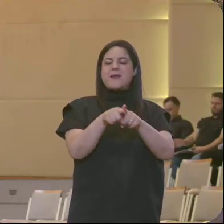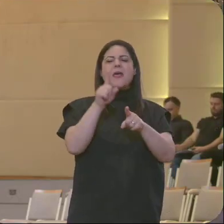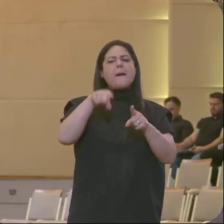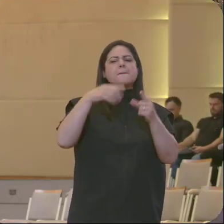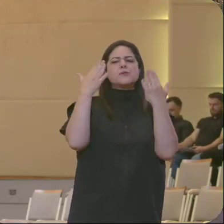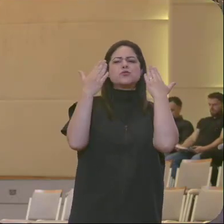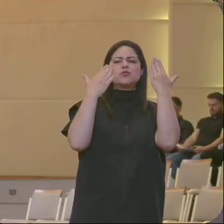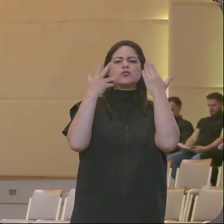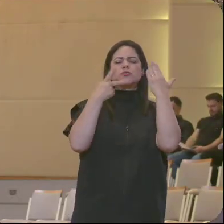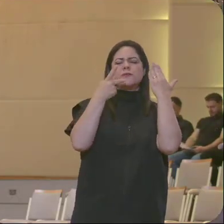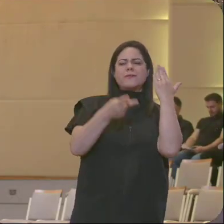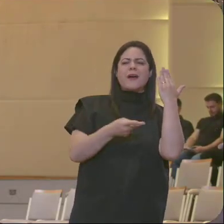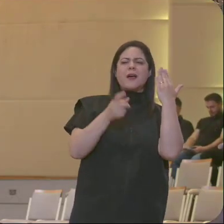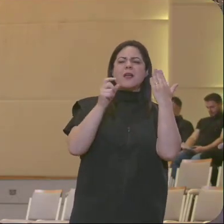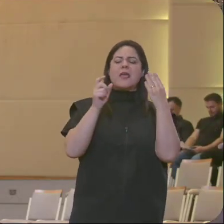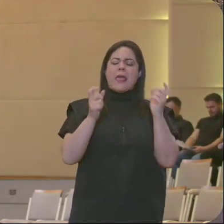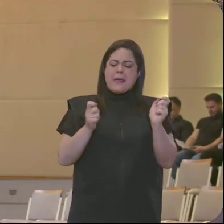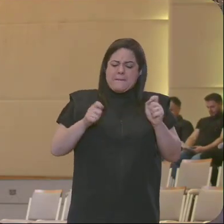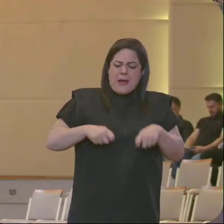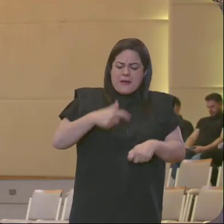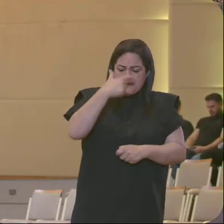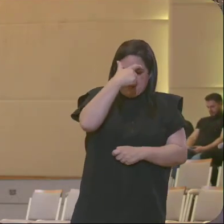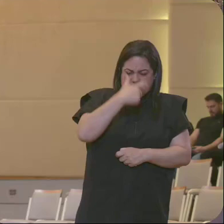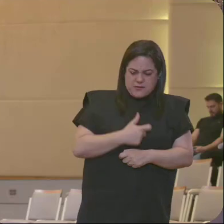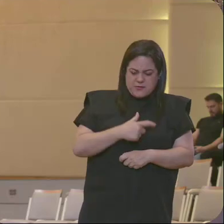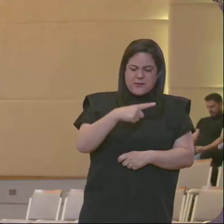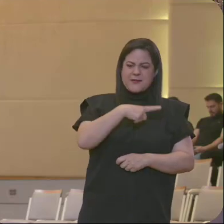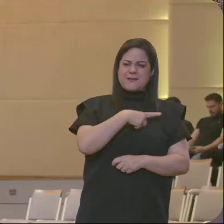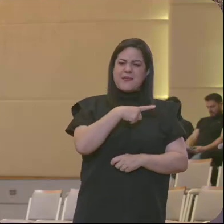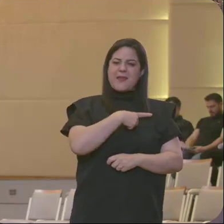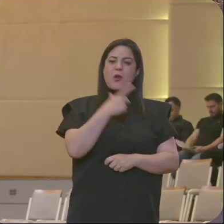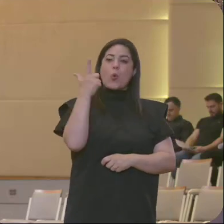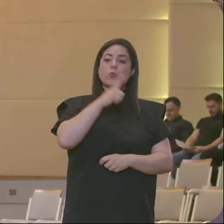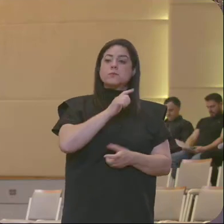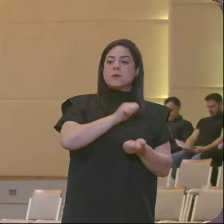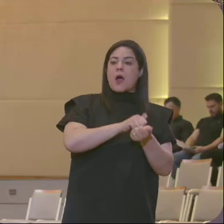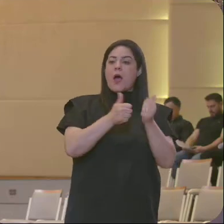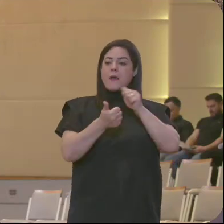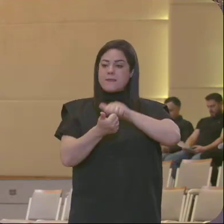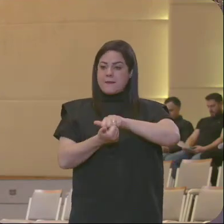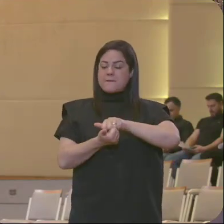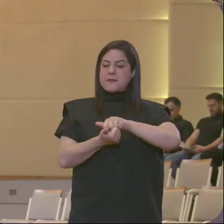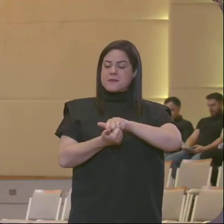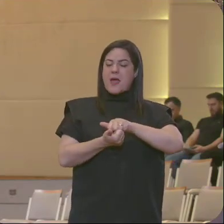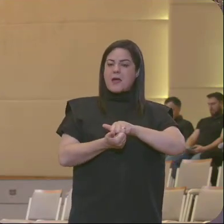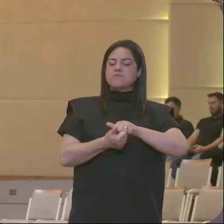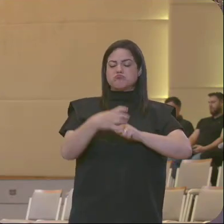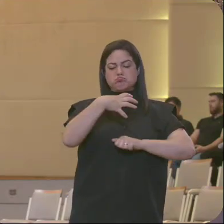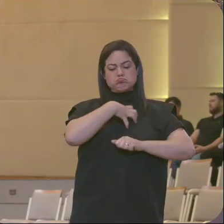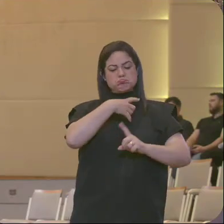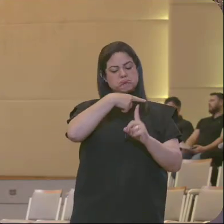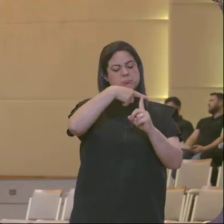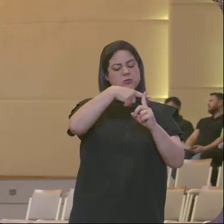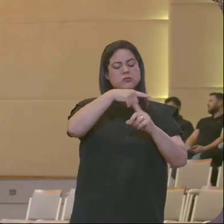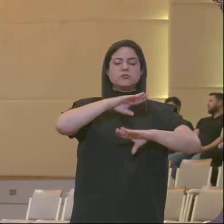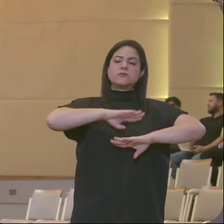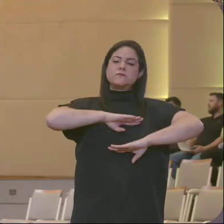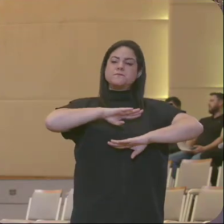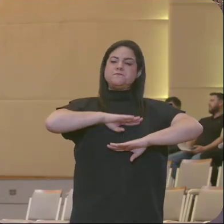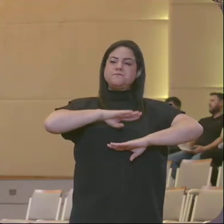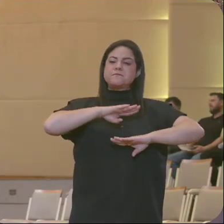pode ser descrita como a capacidade que uma pessoa tem de adaptar-se positivamente em